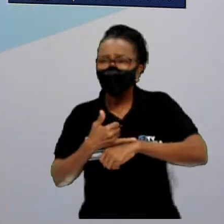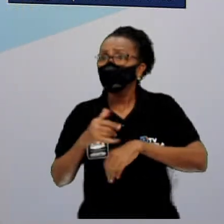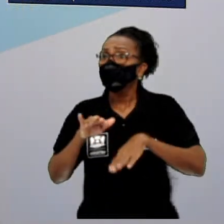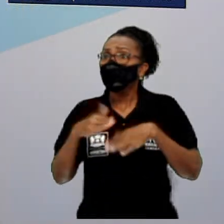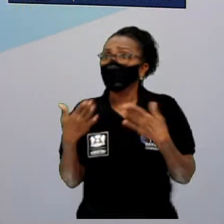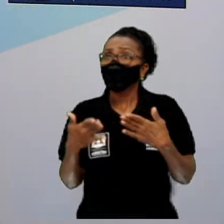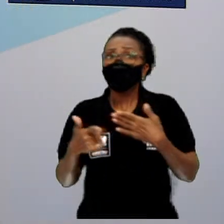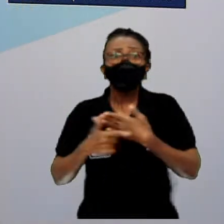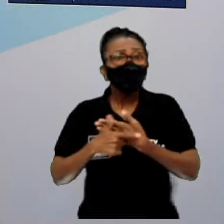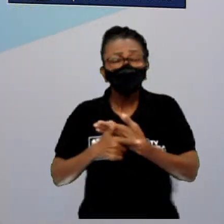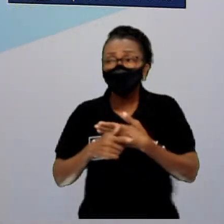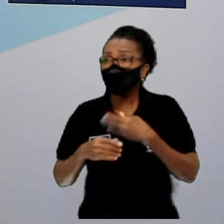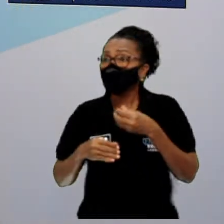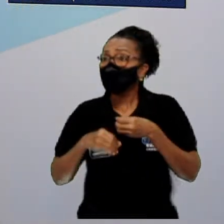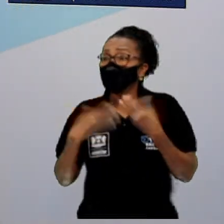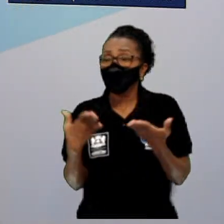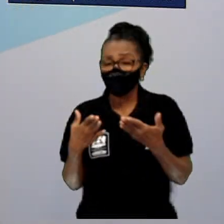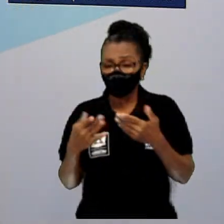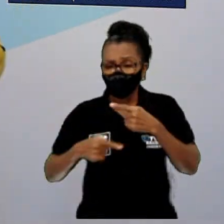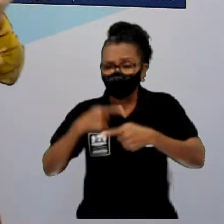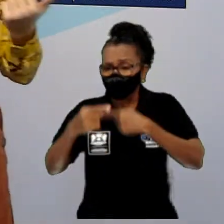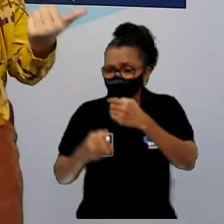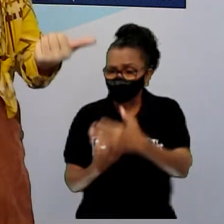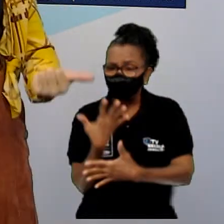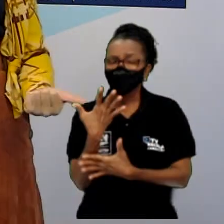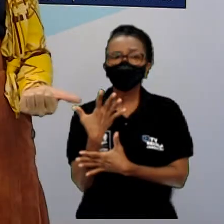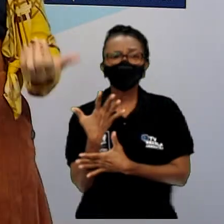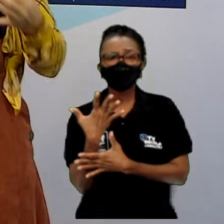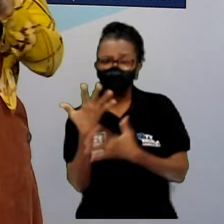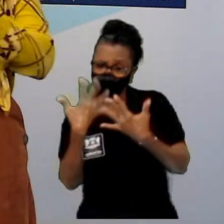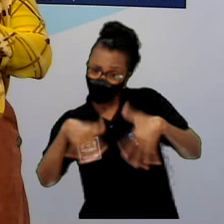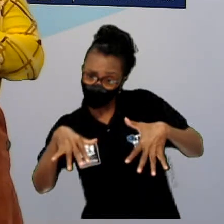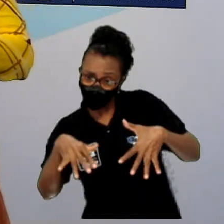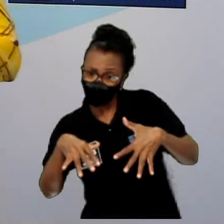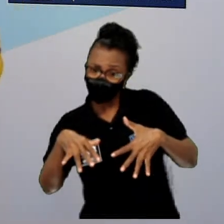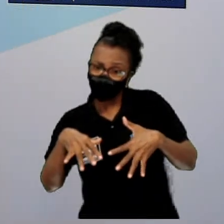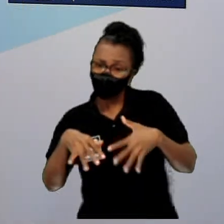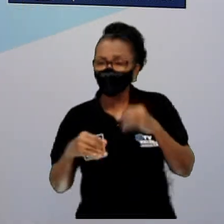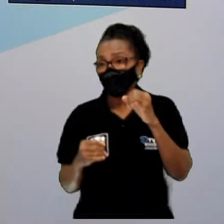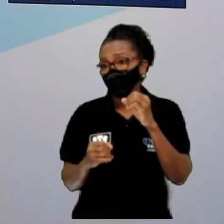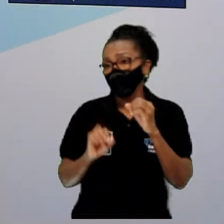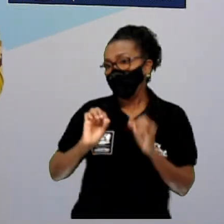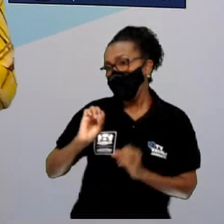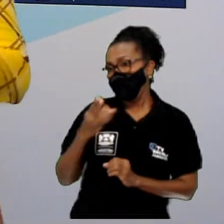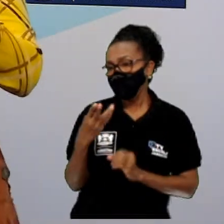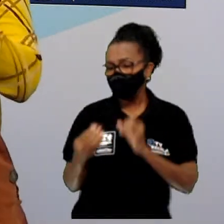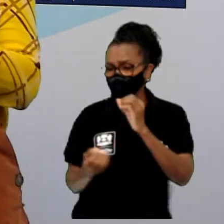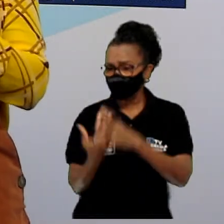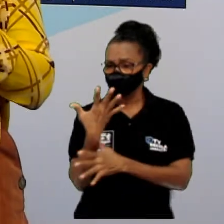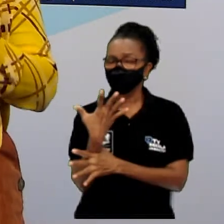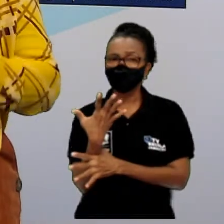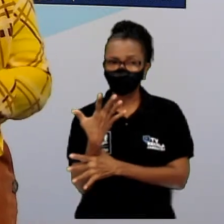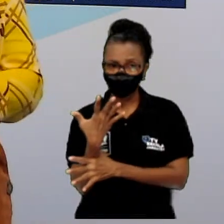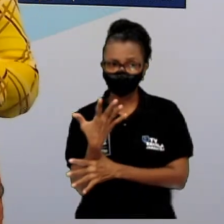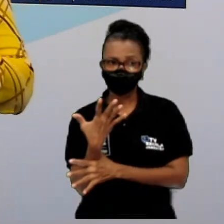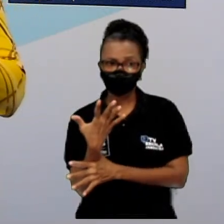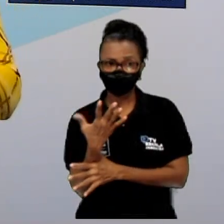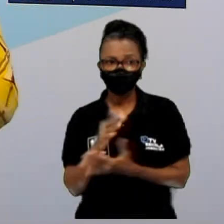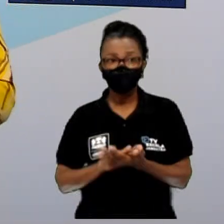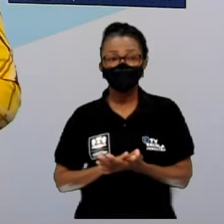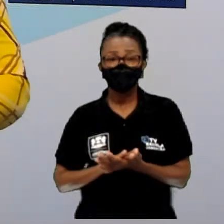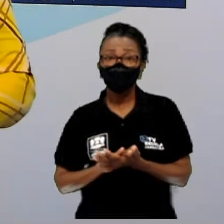sanfona, qual é a matéria-prima, não é? Se é uma matéria-prima natural, se é uma matéria-prima artificial. Vamos colocar